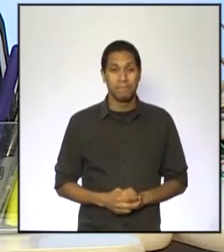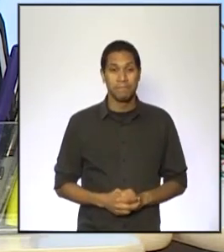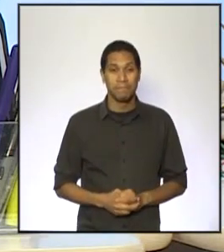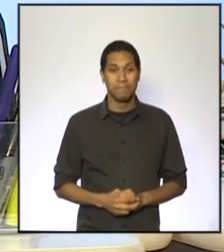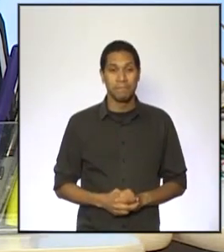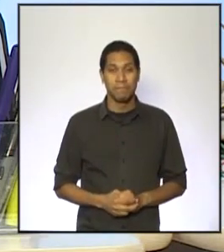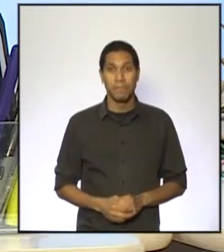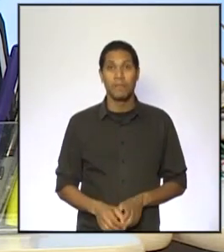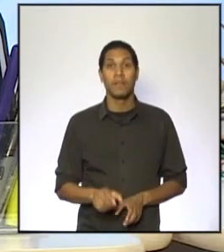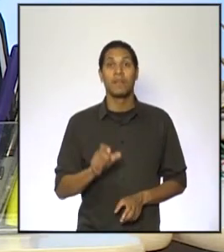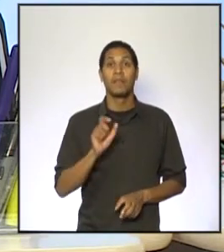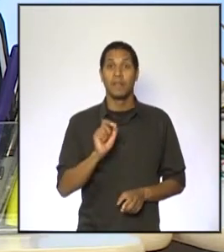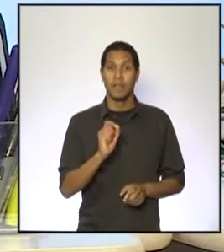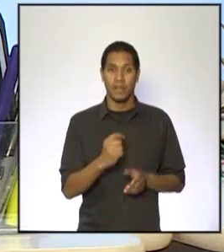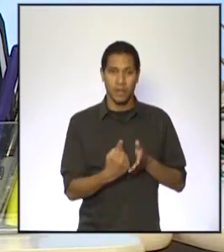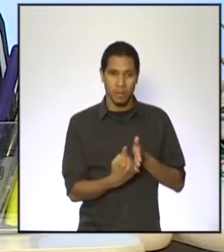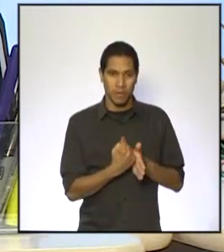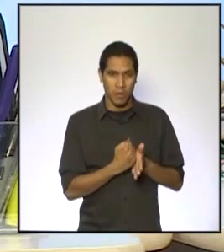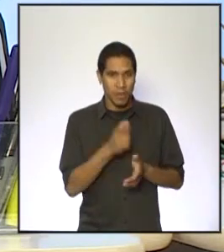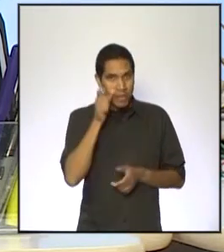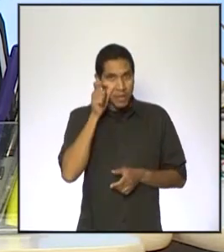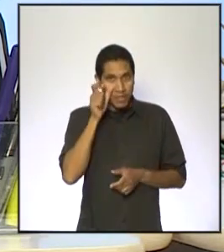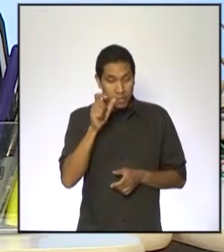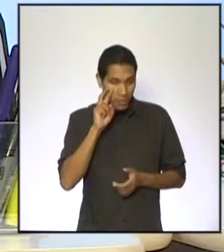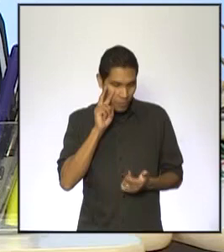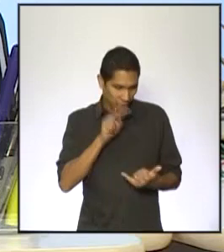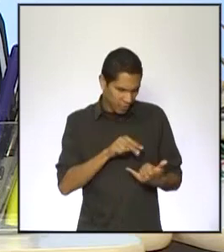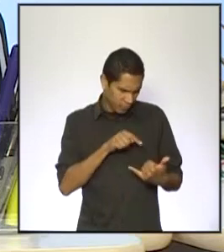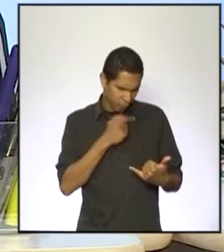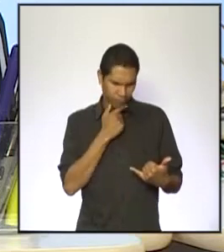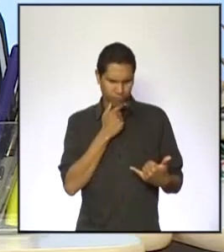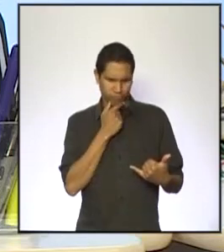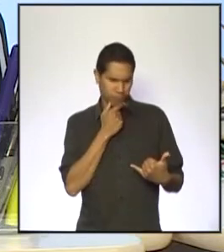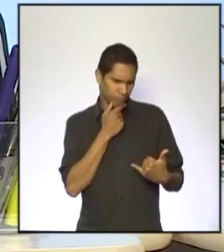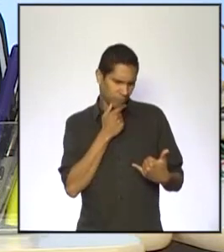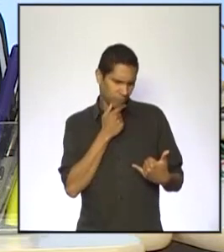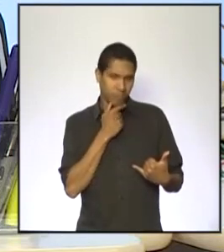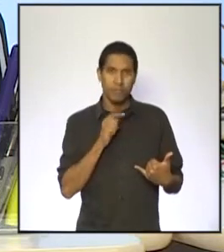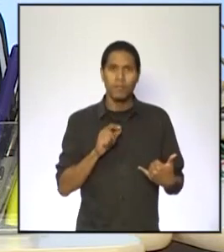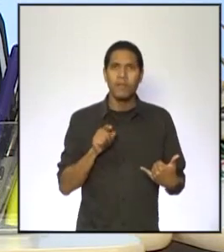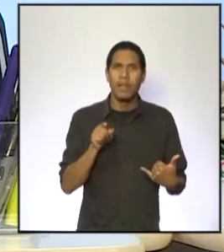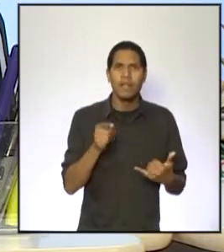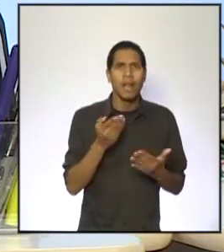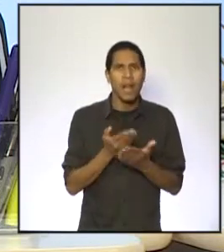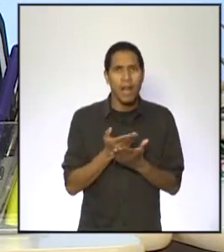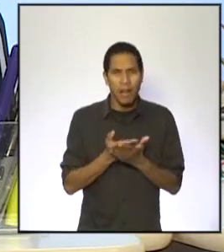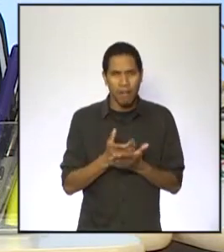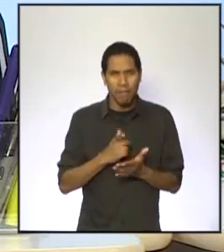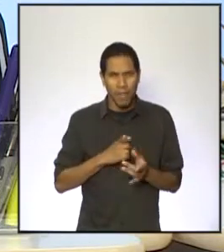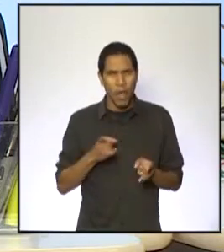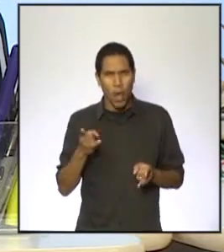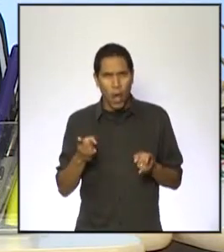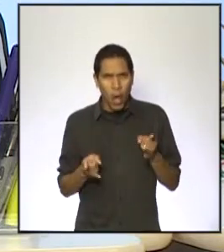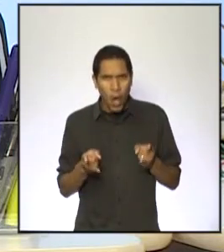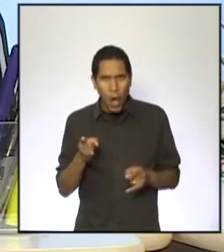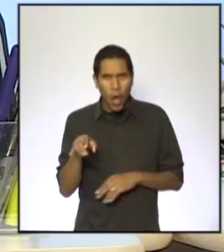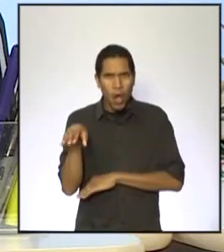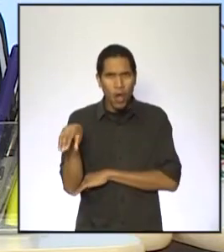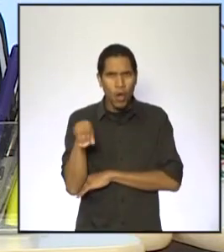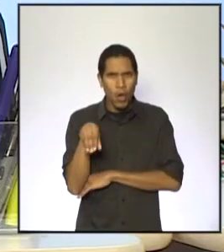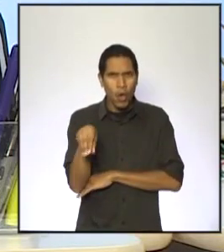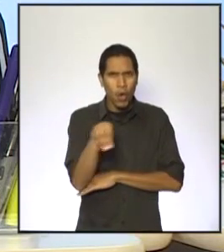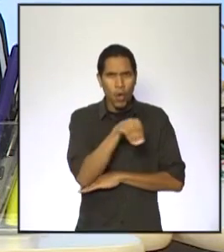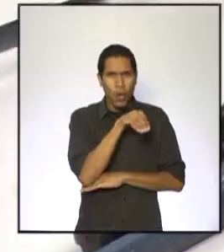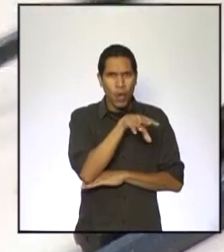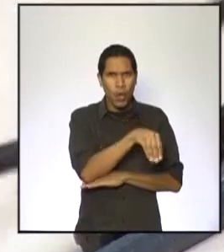E aí tem uma pergunta aqui bem interessante. Pode-se dizer que essa aula trabalha robótica? Nós podemos falar